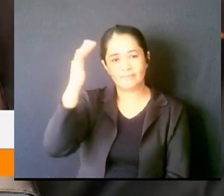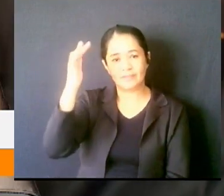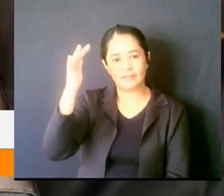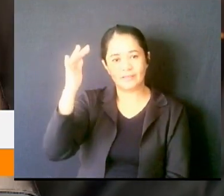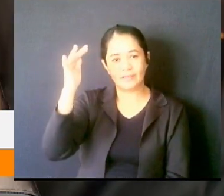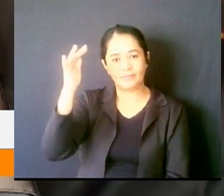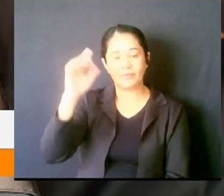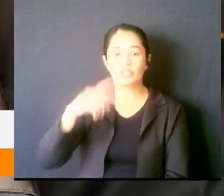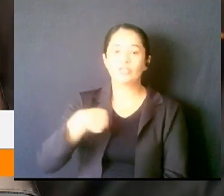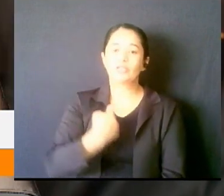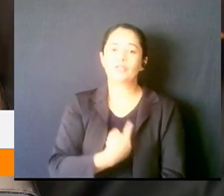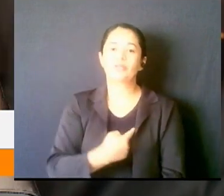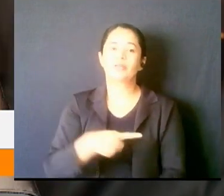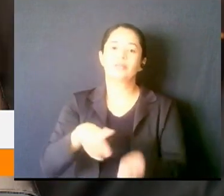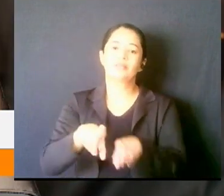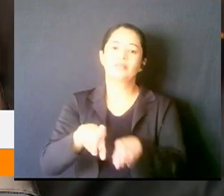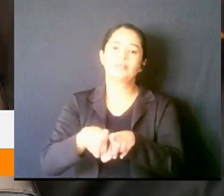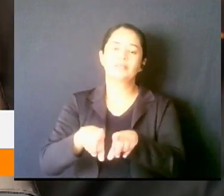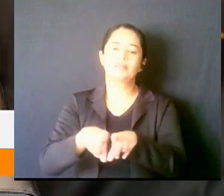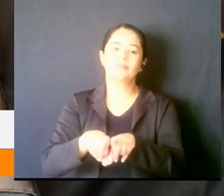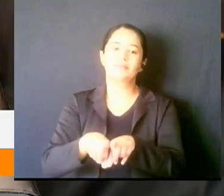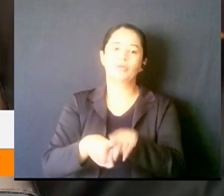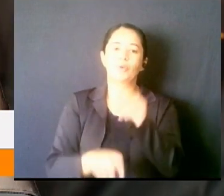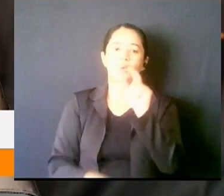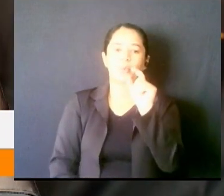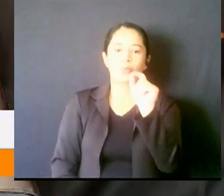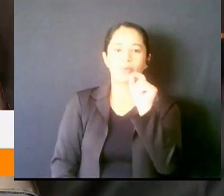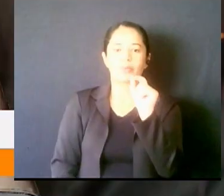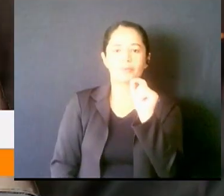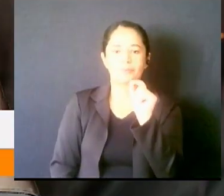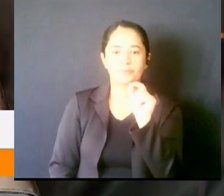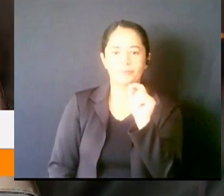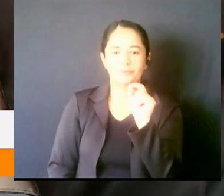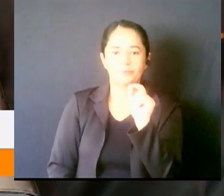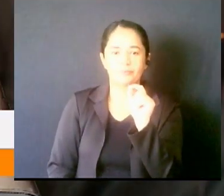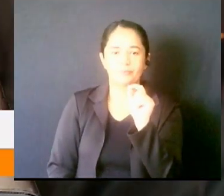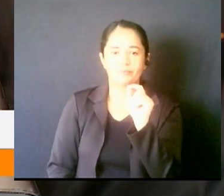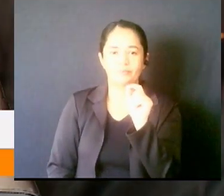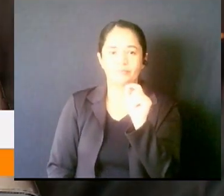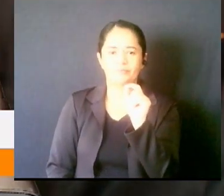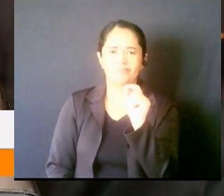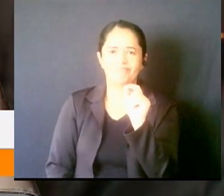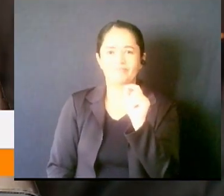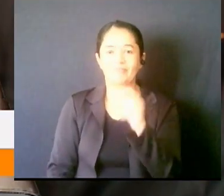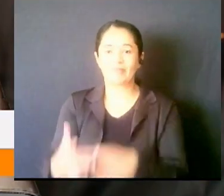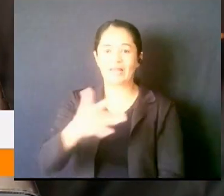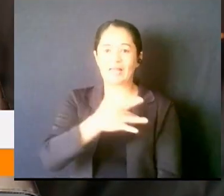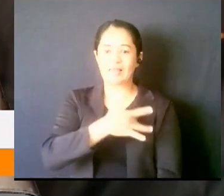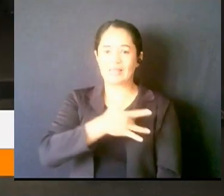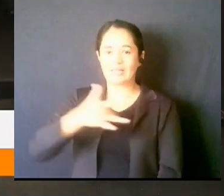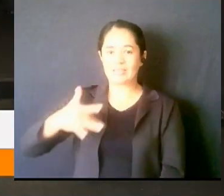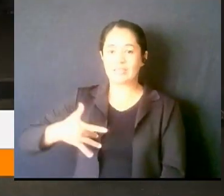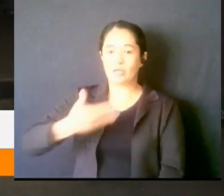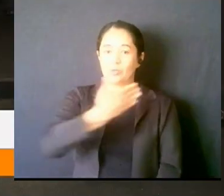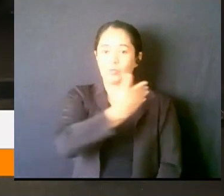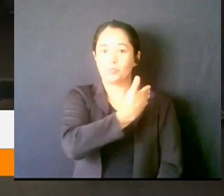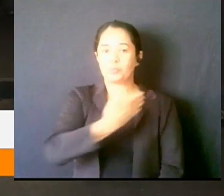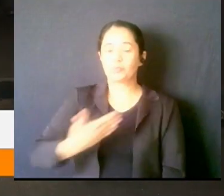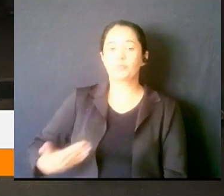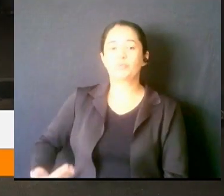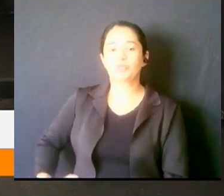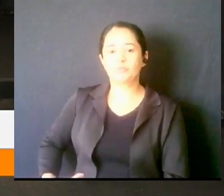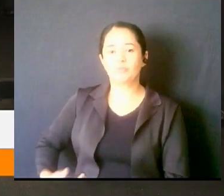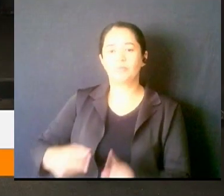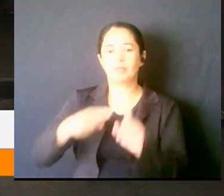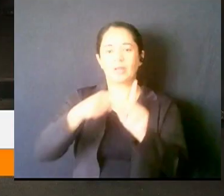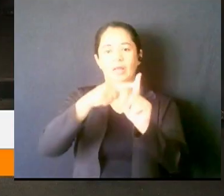aí a questão que é uma questão de saúde pública, né, doutor? A gravidez na adolescência, porque